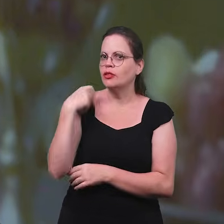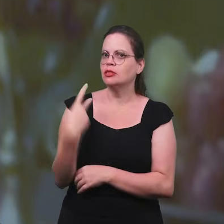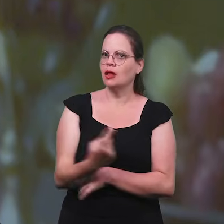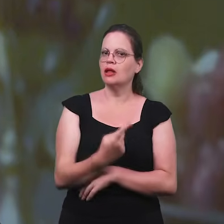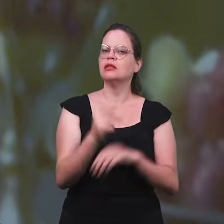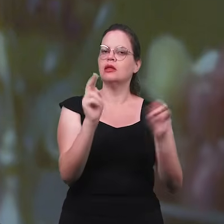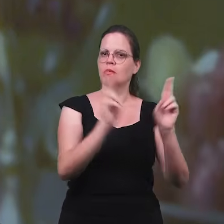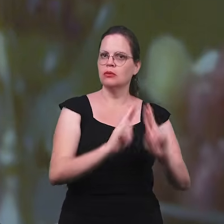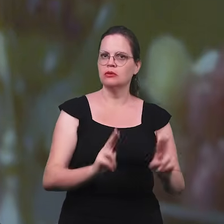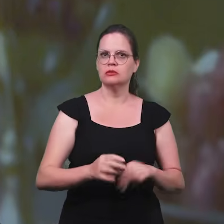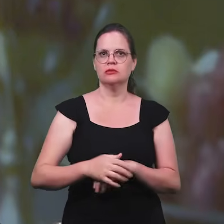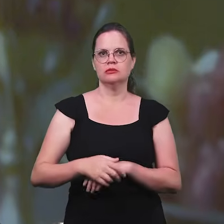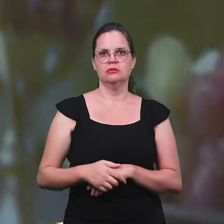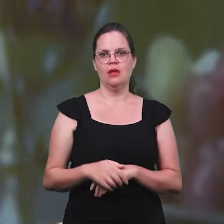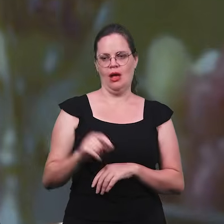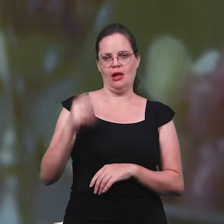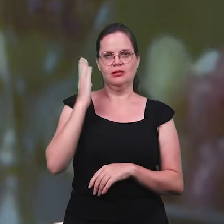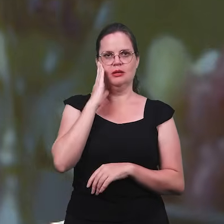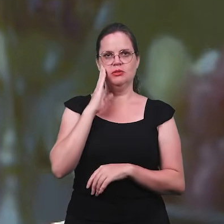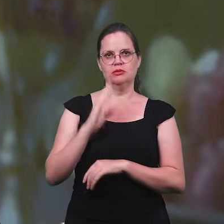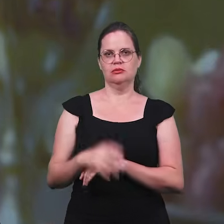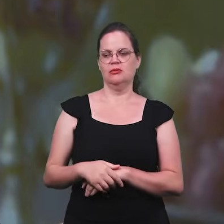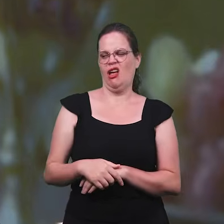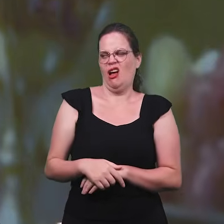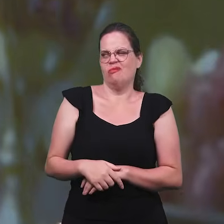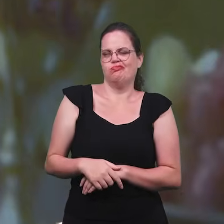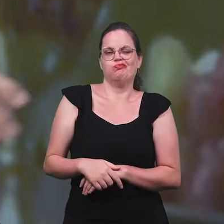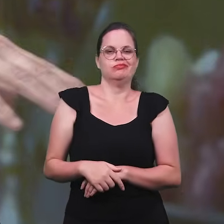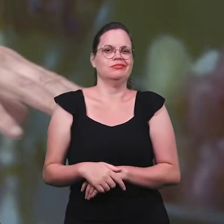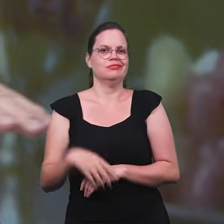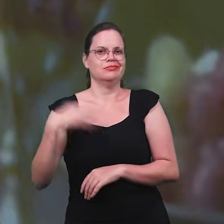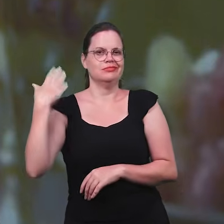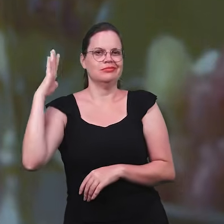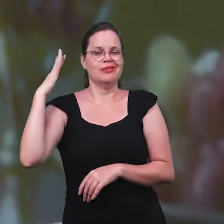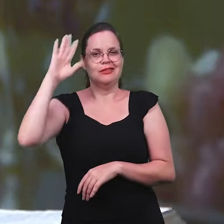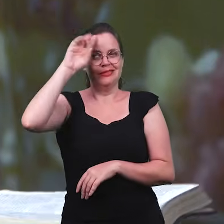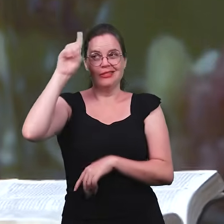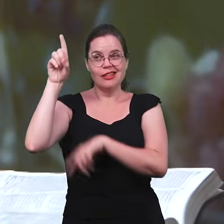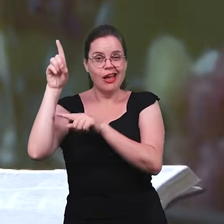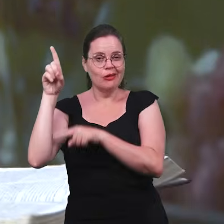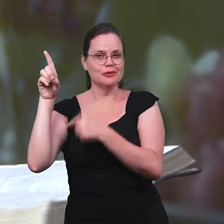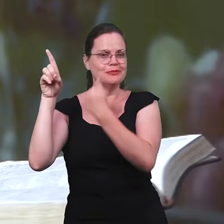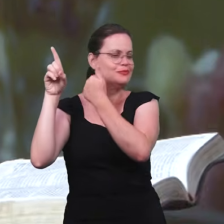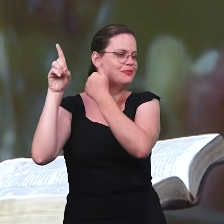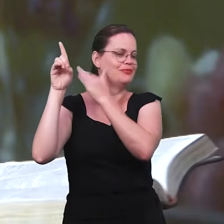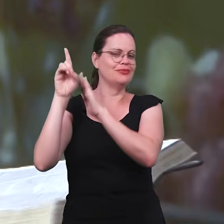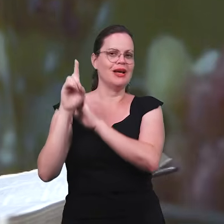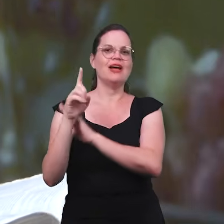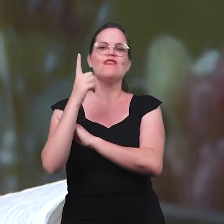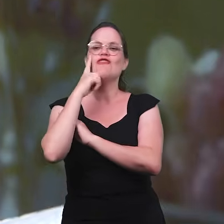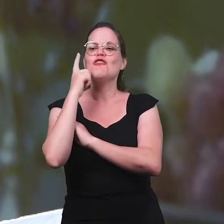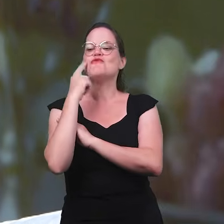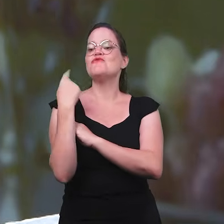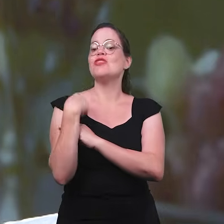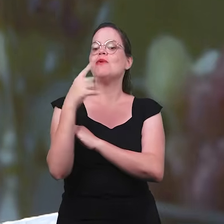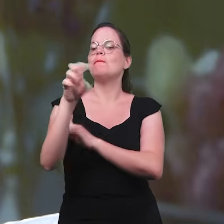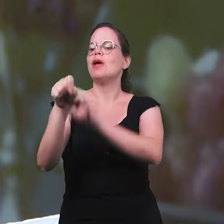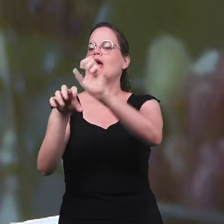se dissesse, bom, então nós vencemos o Deus de Israel, vamos trazer aqui os